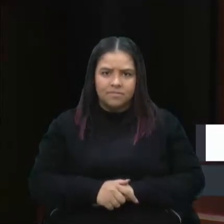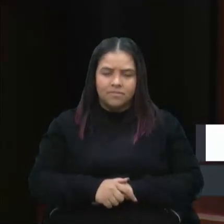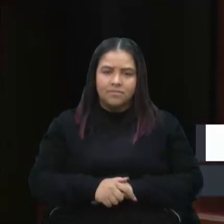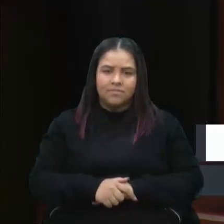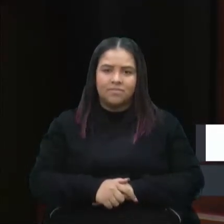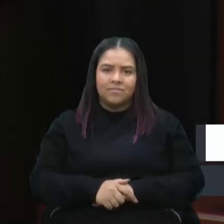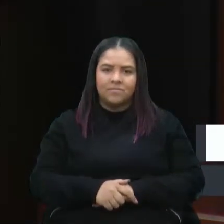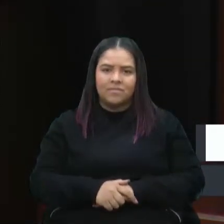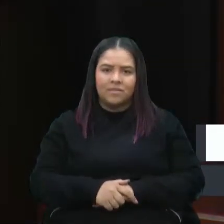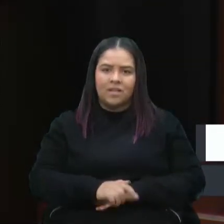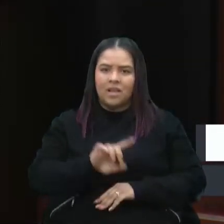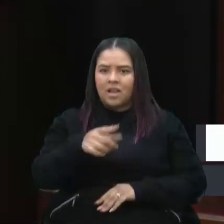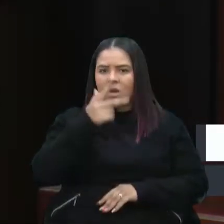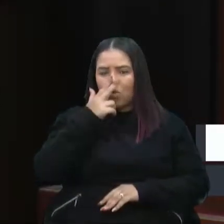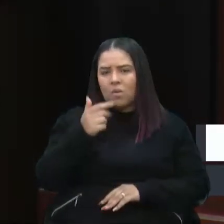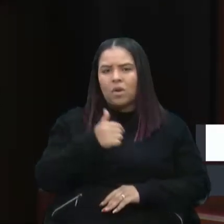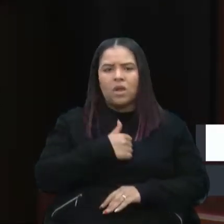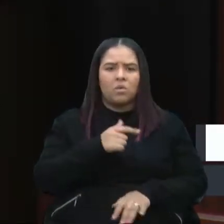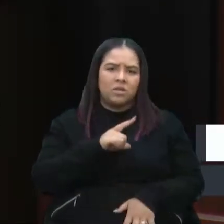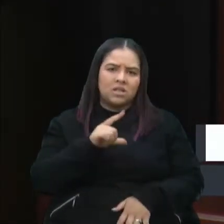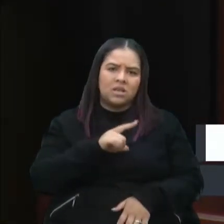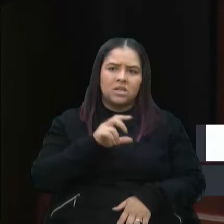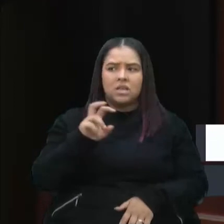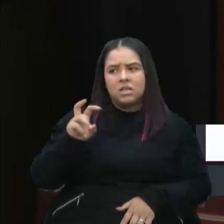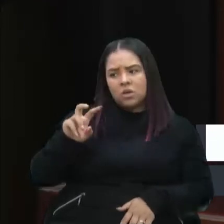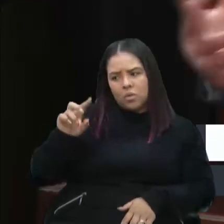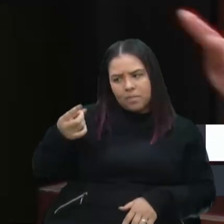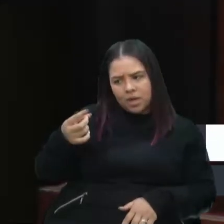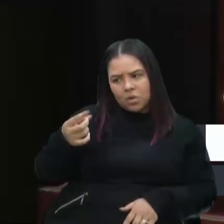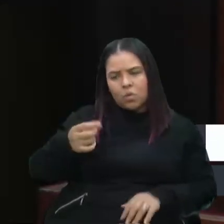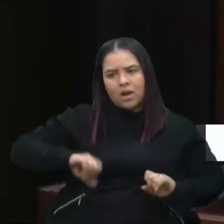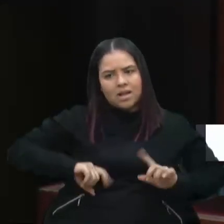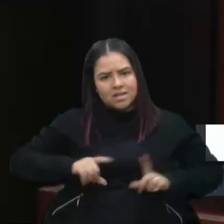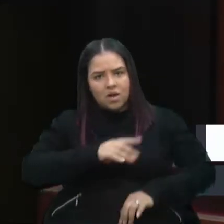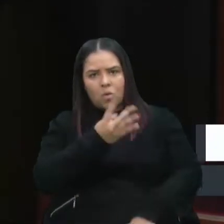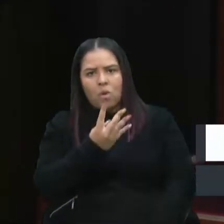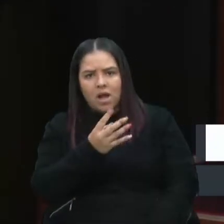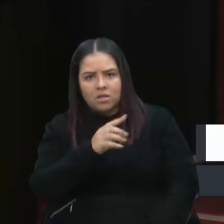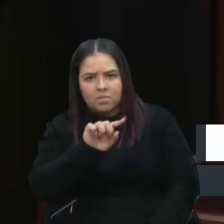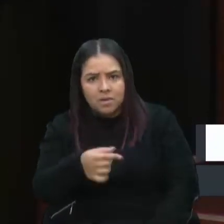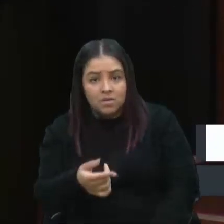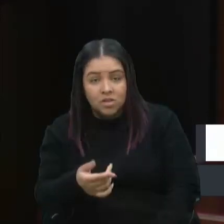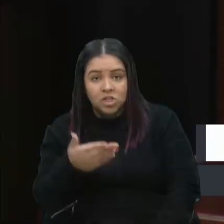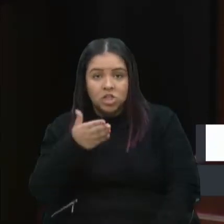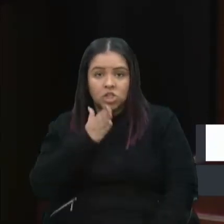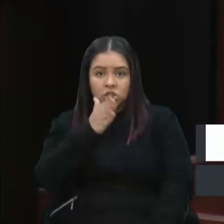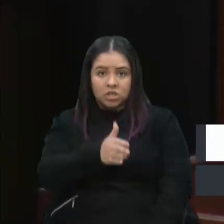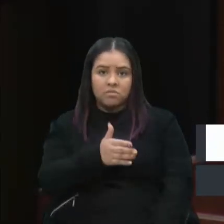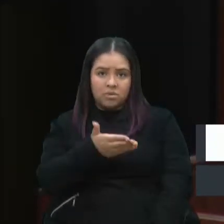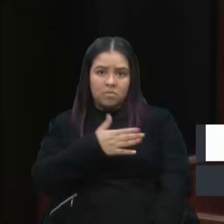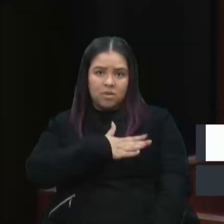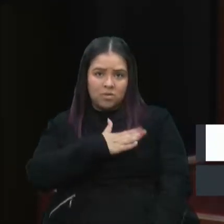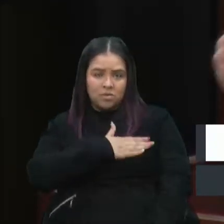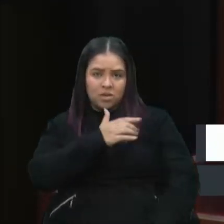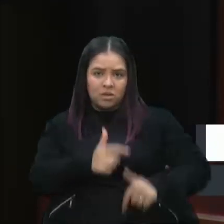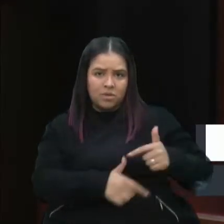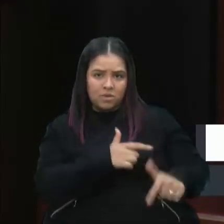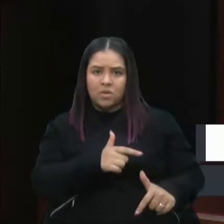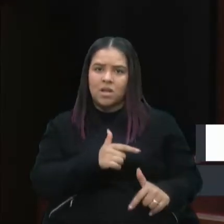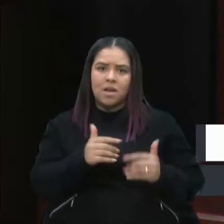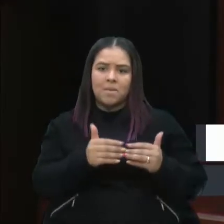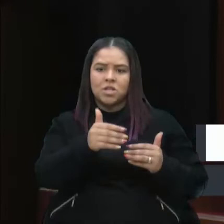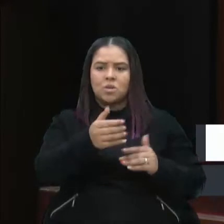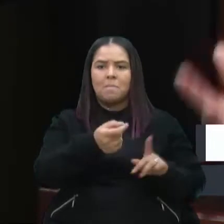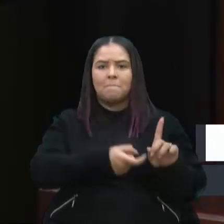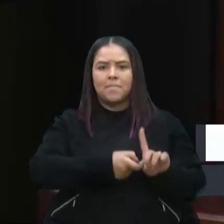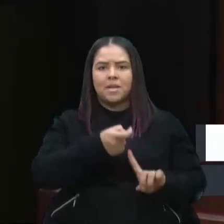Seria a mesma coisa que eu ganhar 5, gastar 4 e chegar para o meu empregador e dizer, ó, a partir do mês que